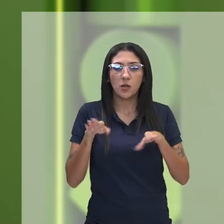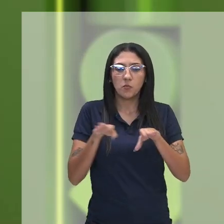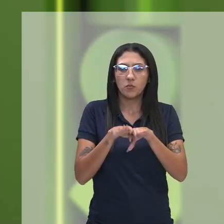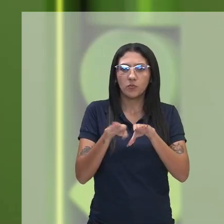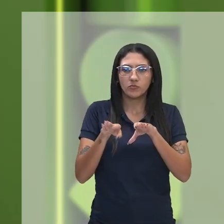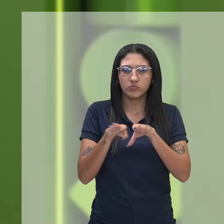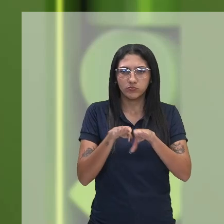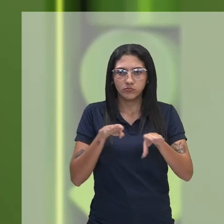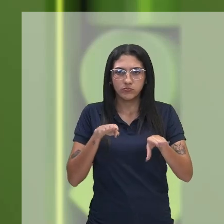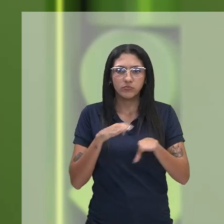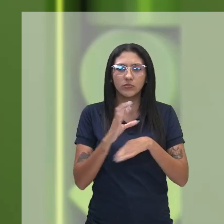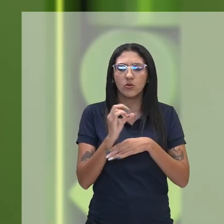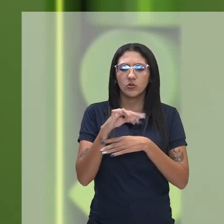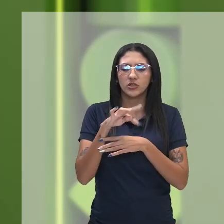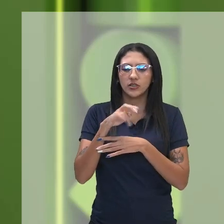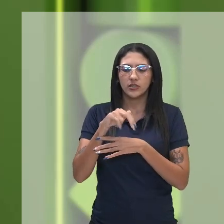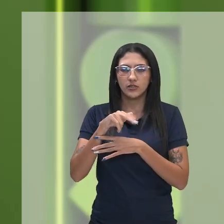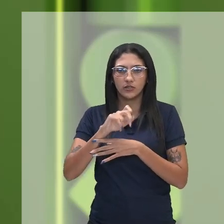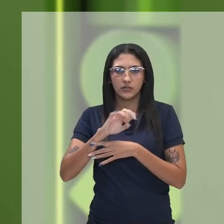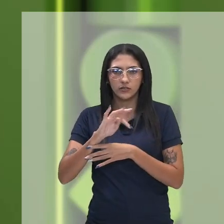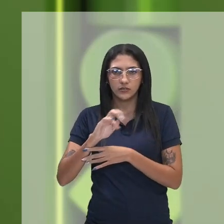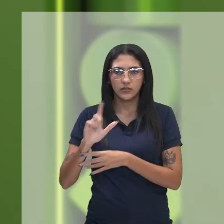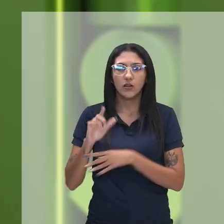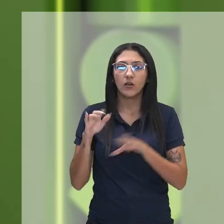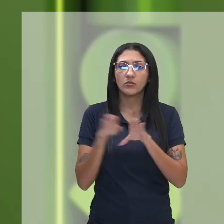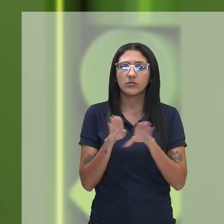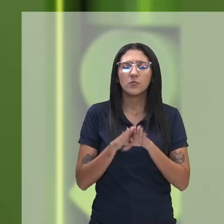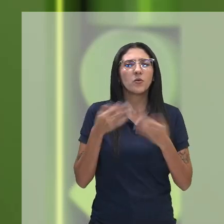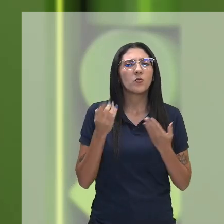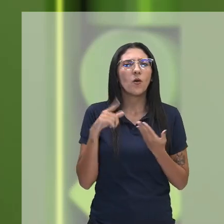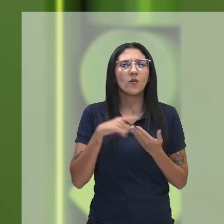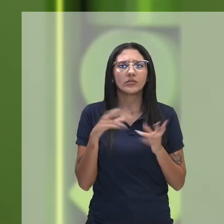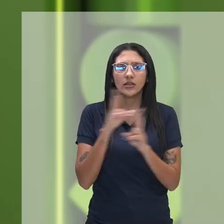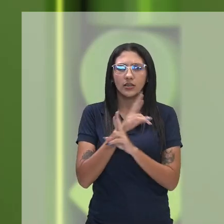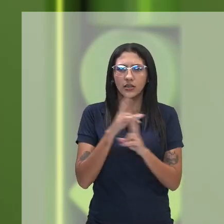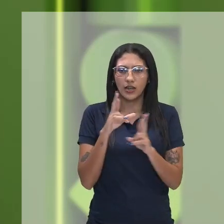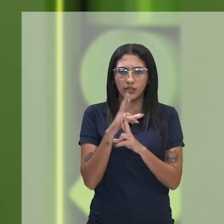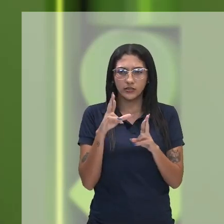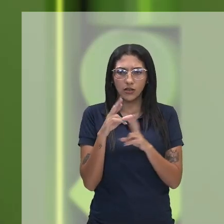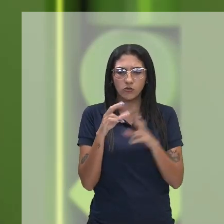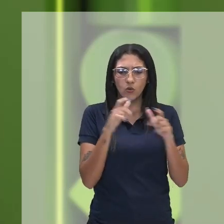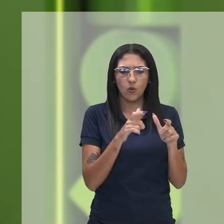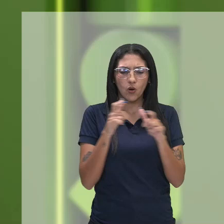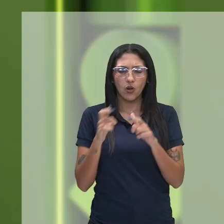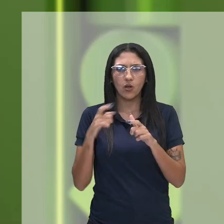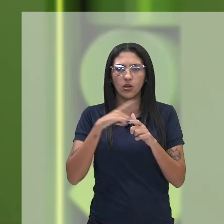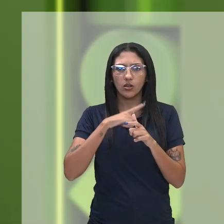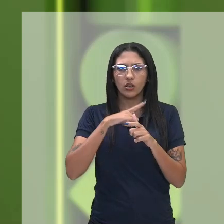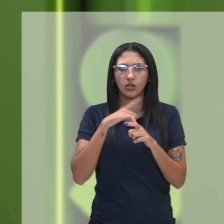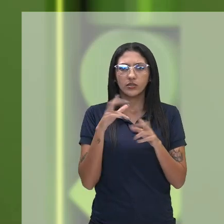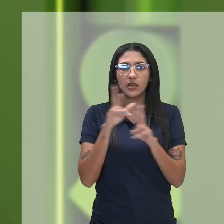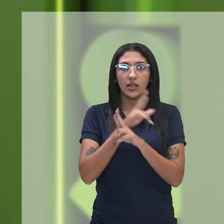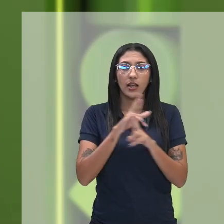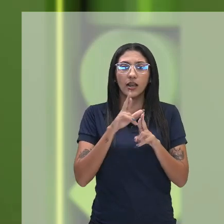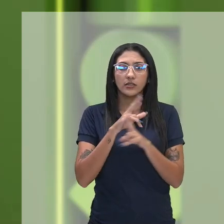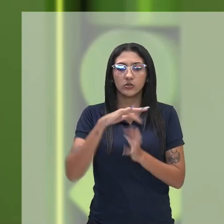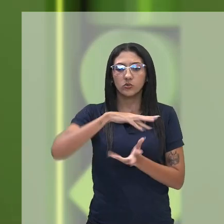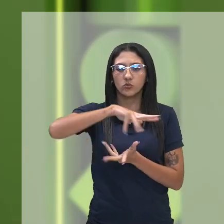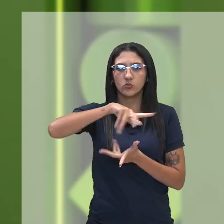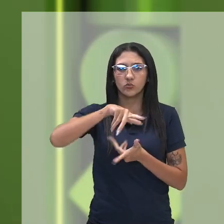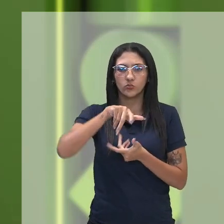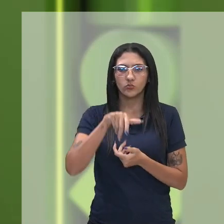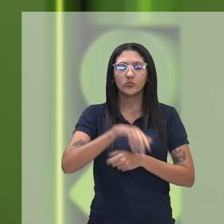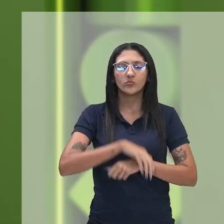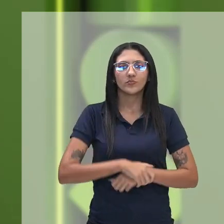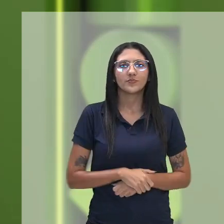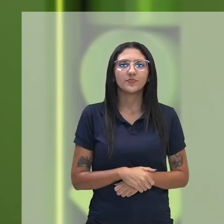deriva continental. Vamos observar essa relação aí dos continentes, né? Que fazem parte aí do planeta Terra,